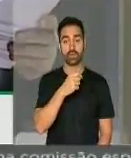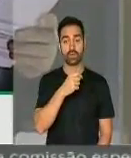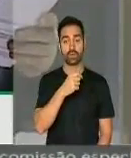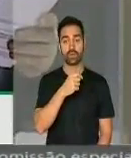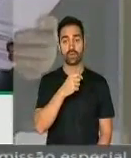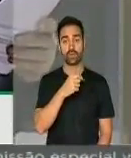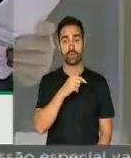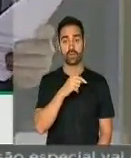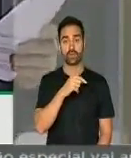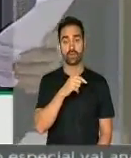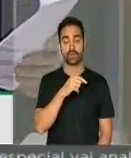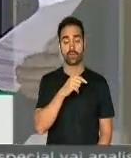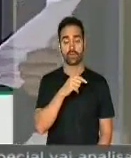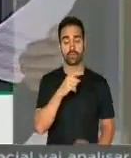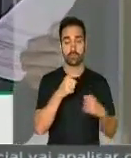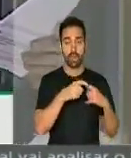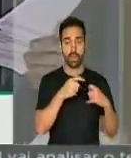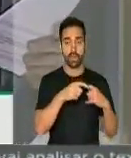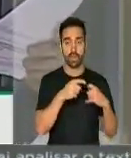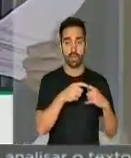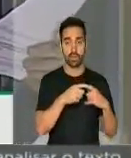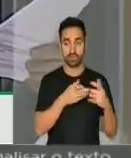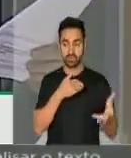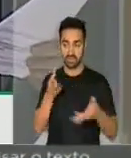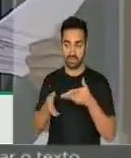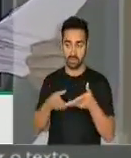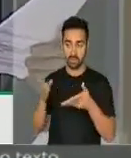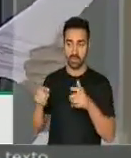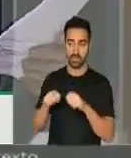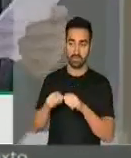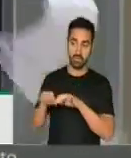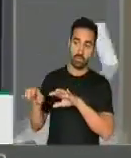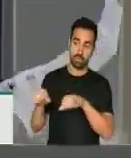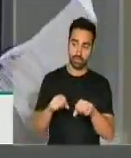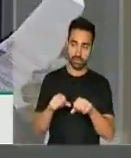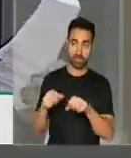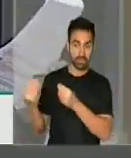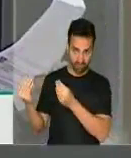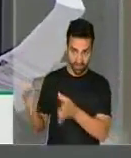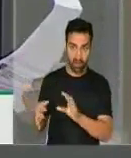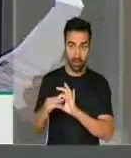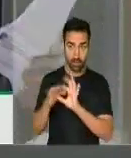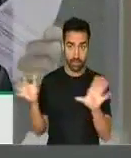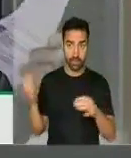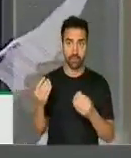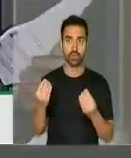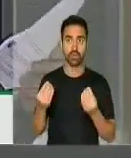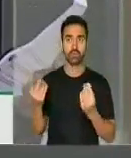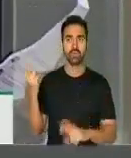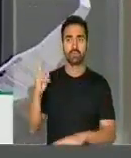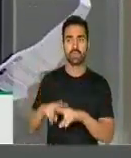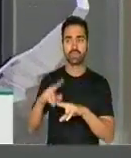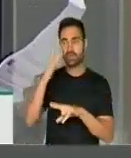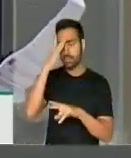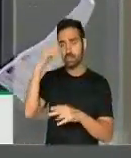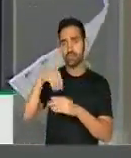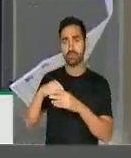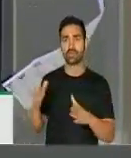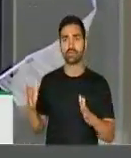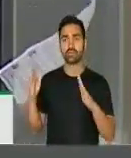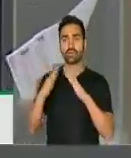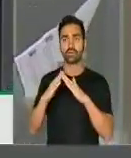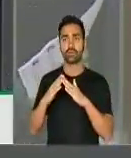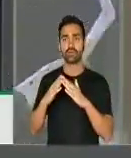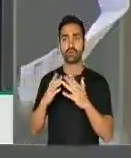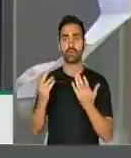mif ela daria liberdade para ele porque prisão domiciliar para homem milionário viver numa